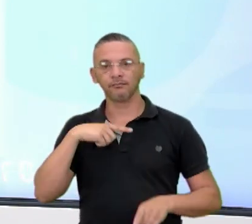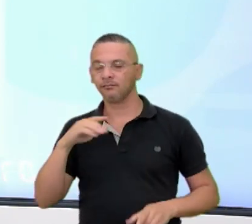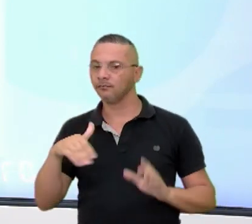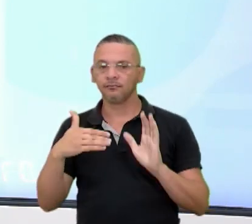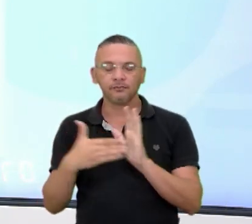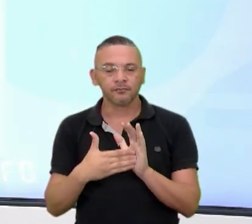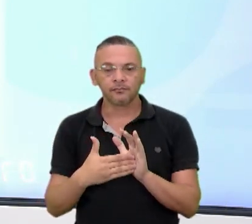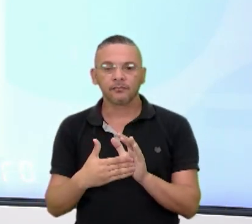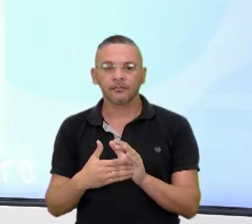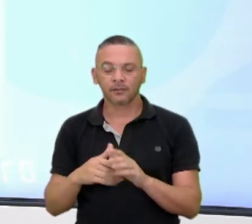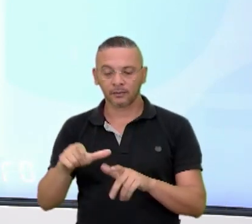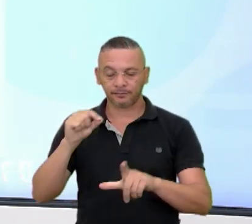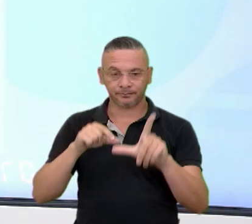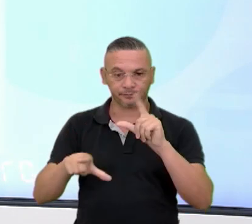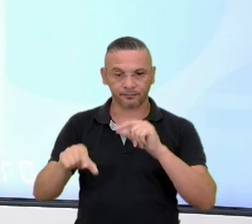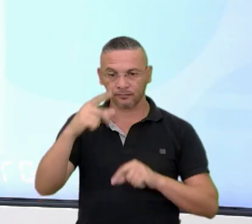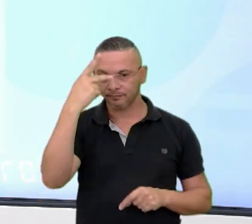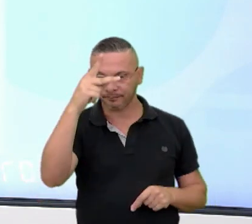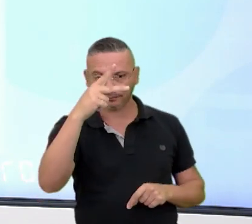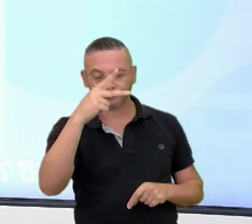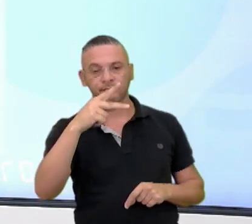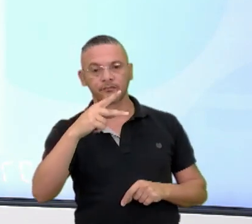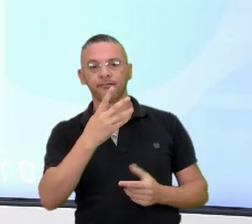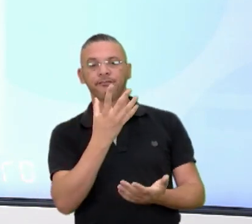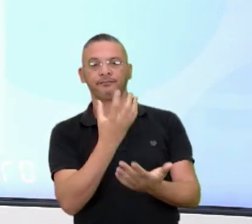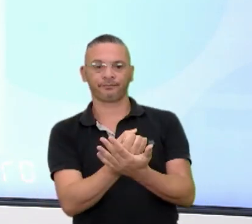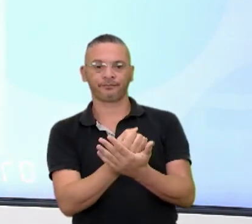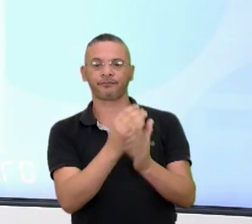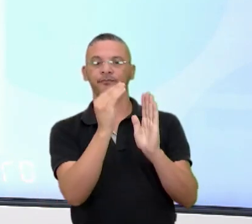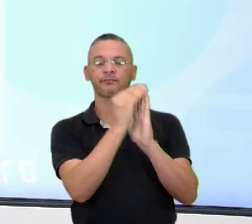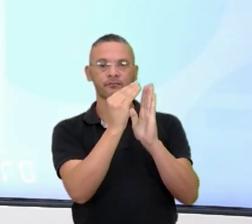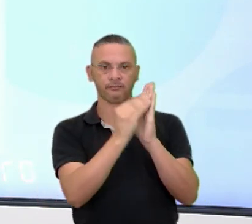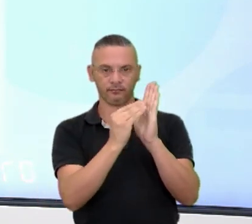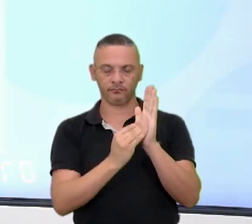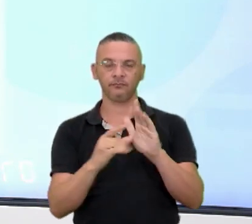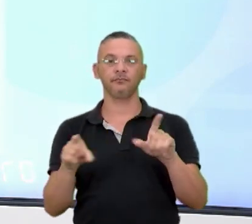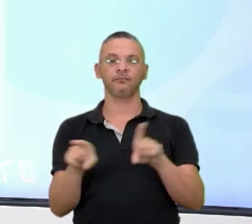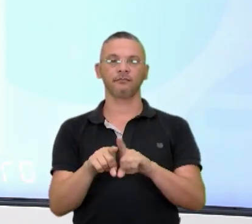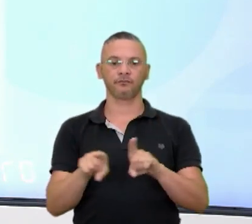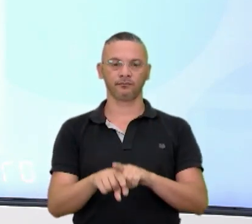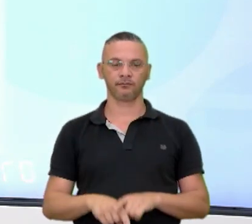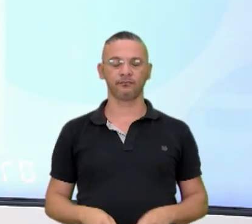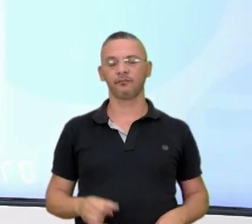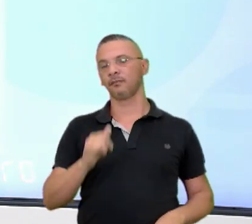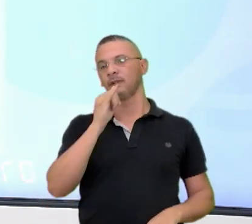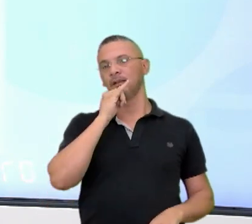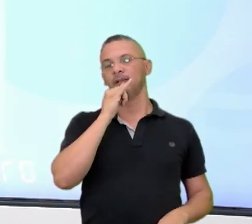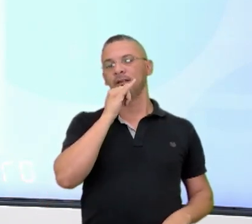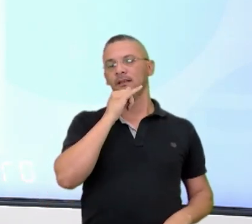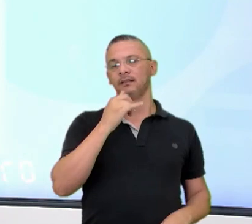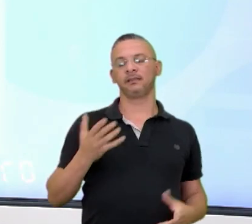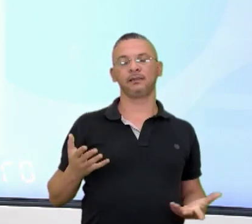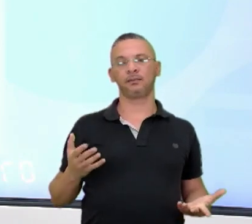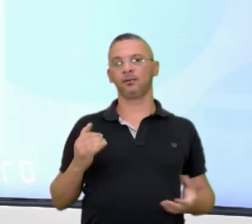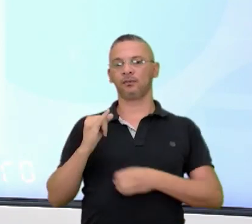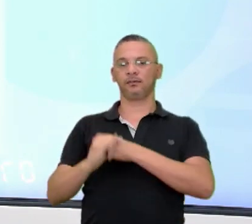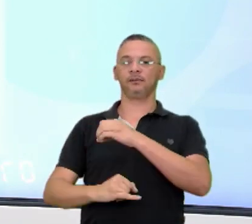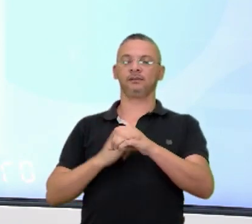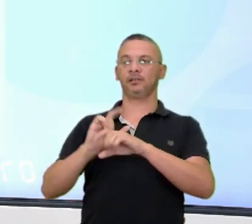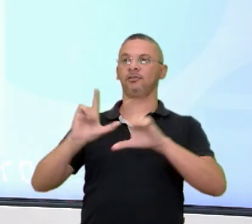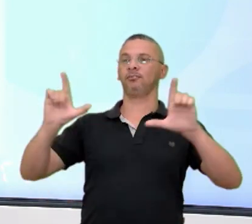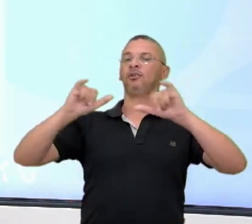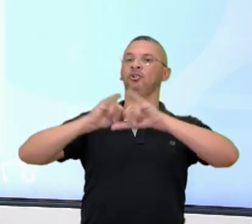numa bolha, ou seja, uma bolha de informação. Ninguém tem informação contraditória, ou seja, as pessoas acabam tendo um mesmo ponto